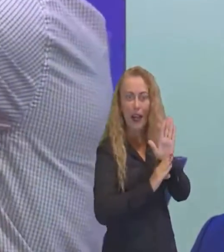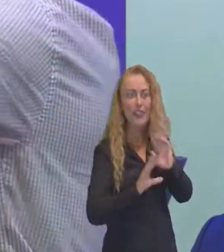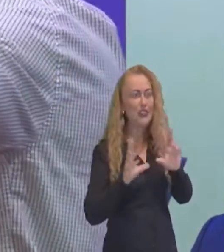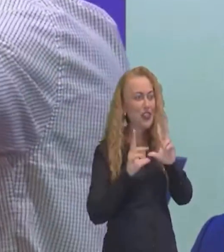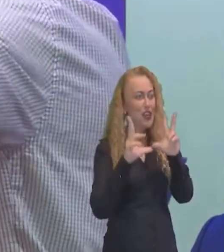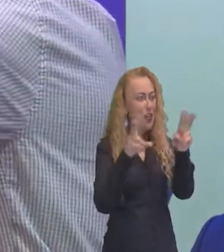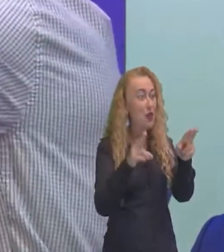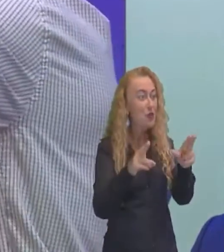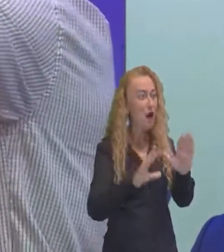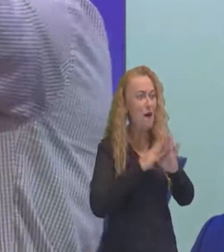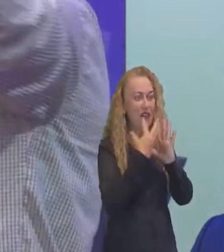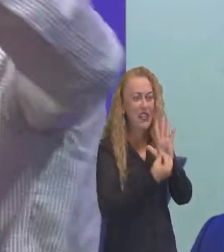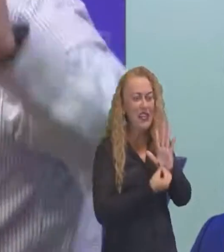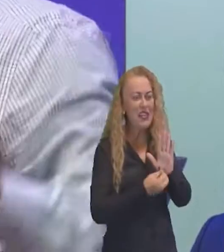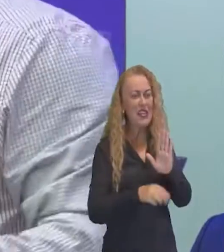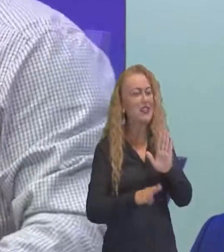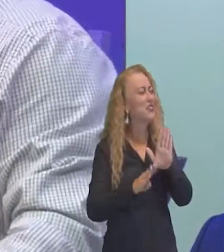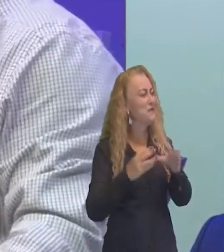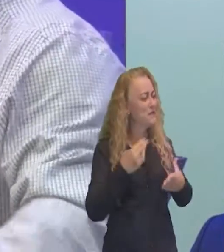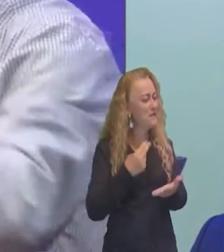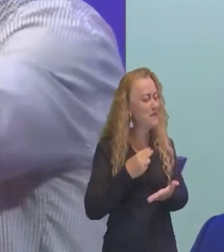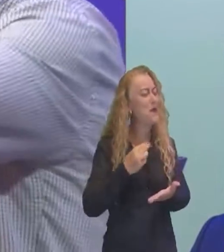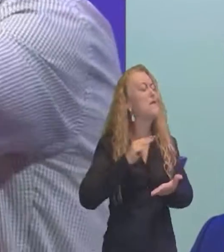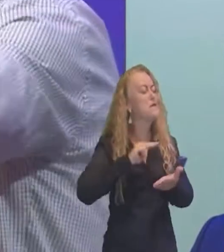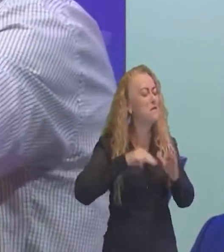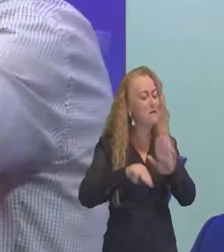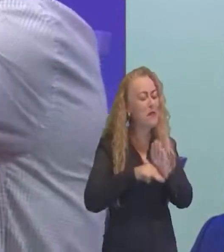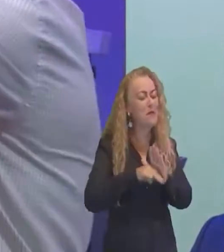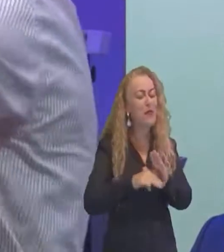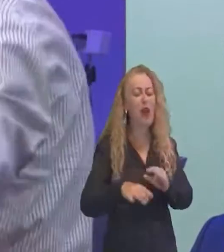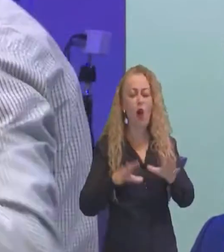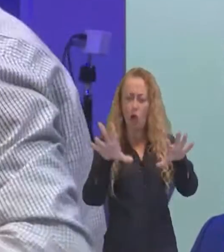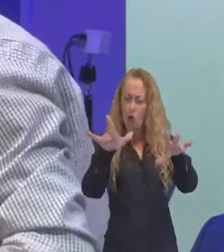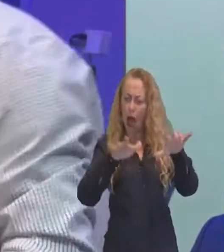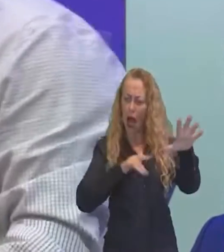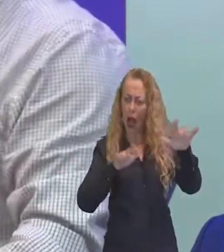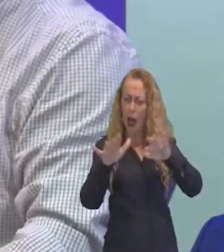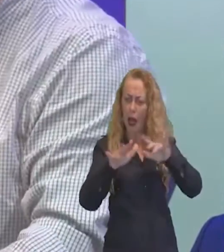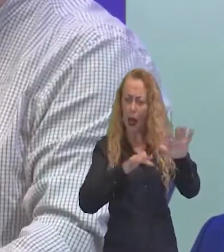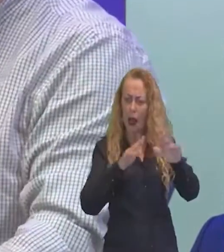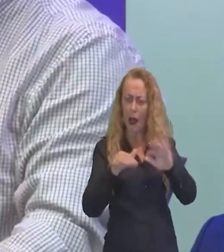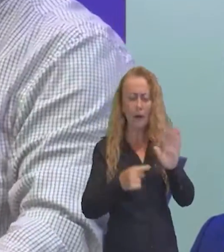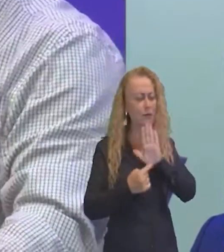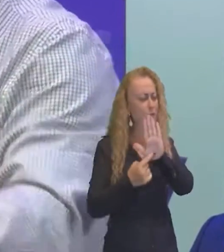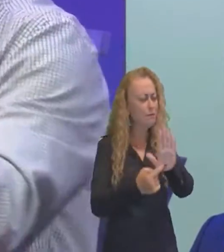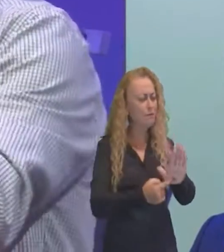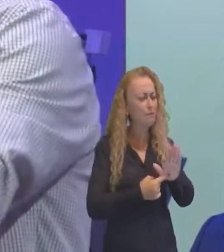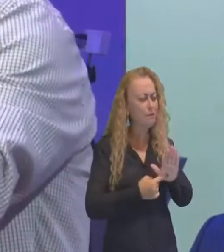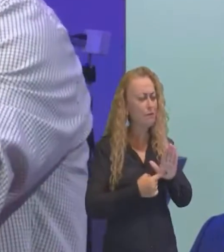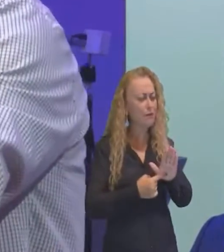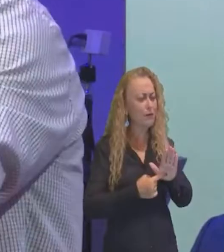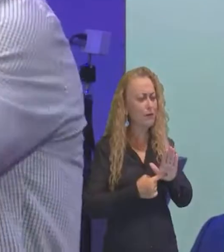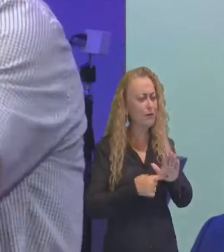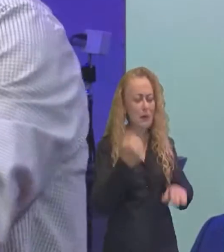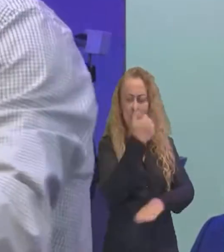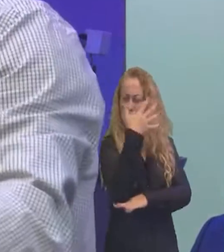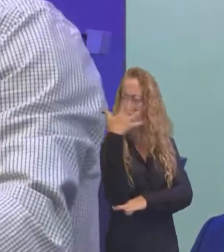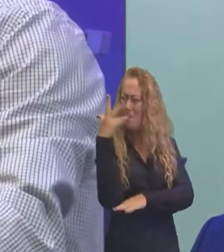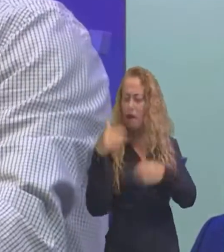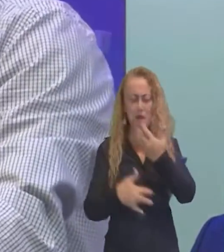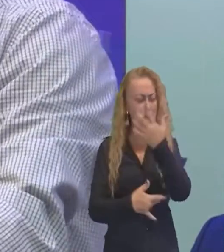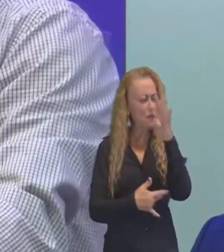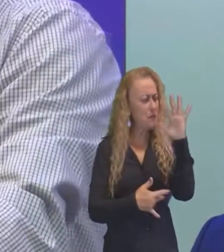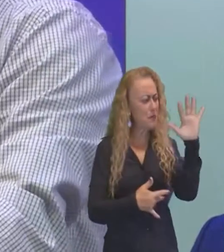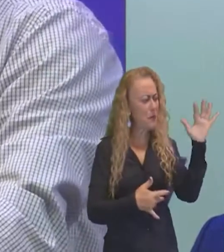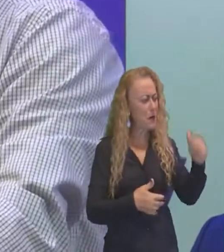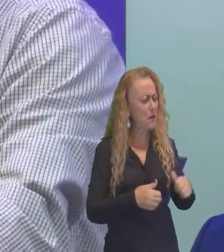animais vieram. E toda a natureza veio. Foi um momento sublime e ímpar na vida de Adão e